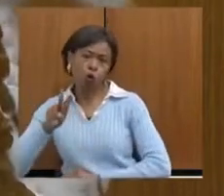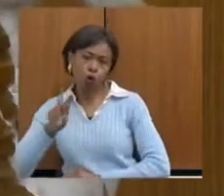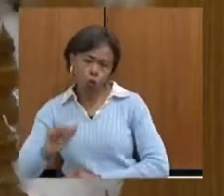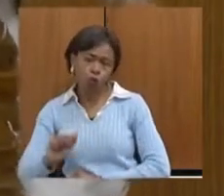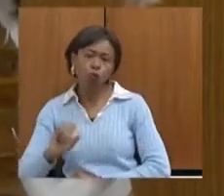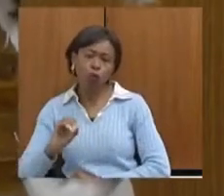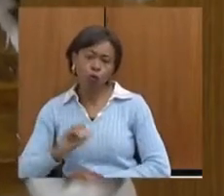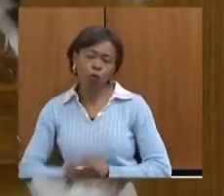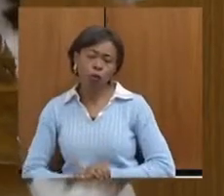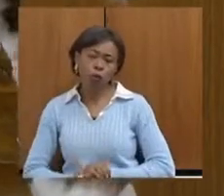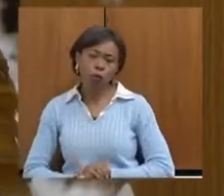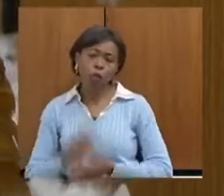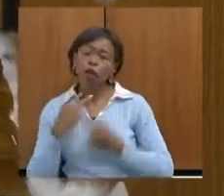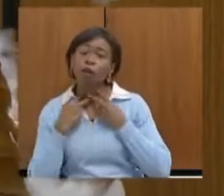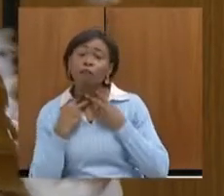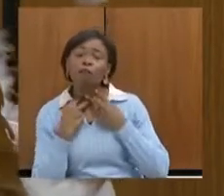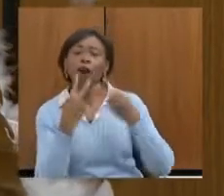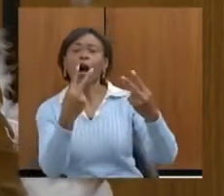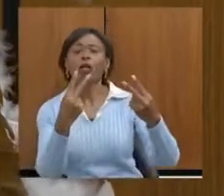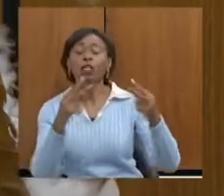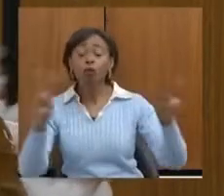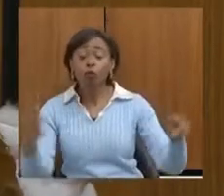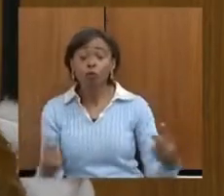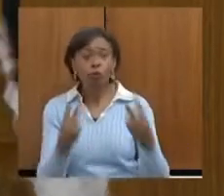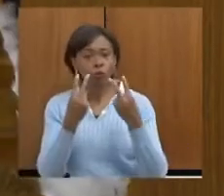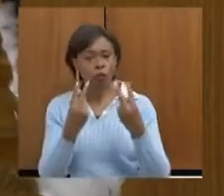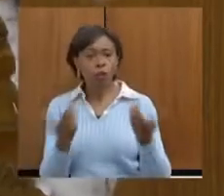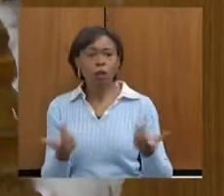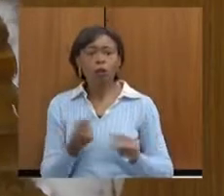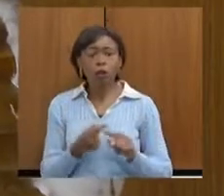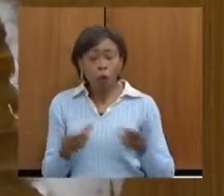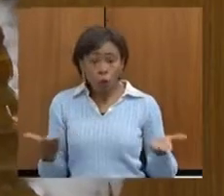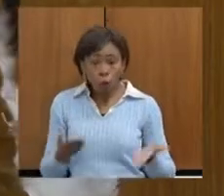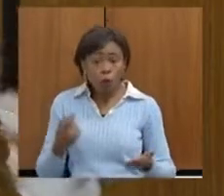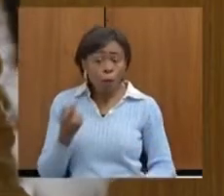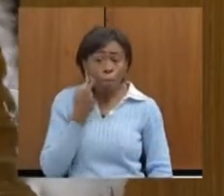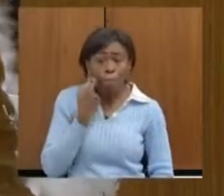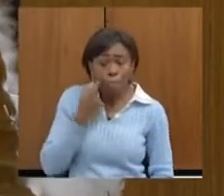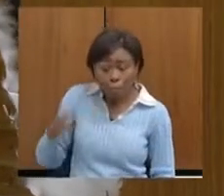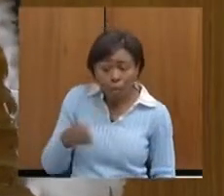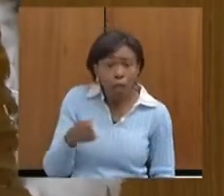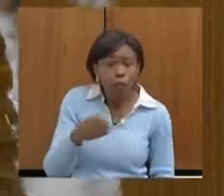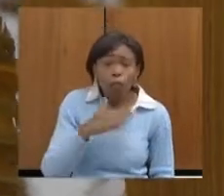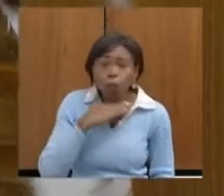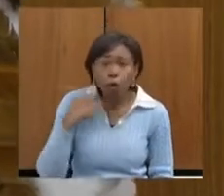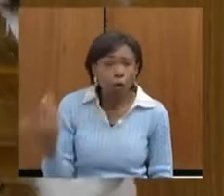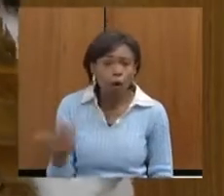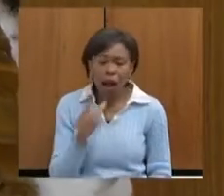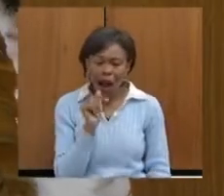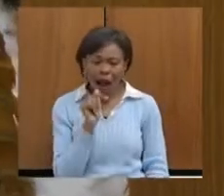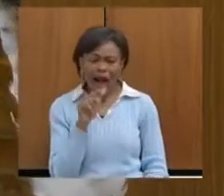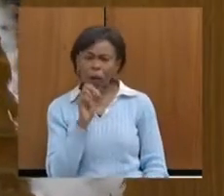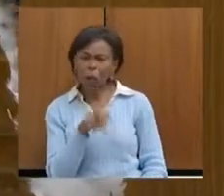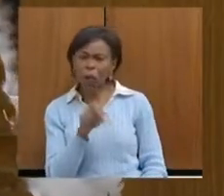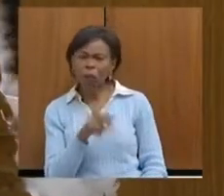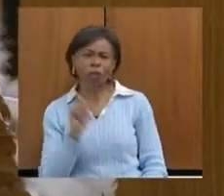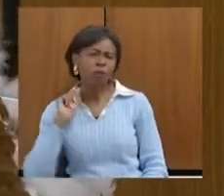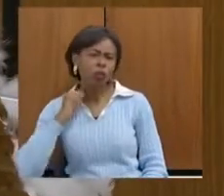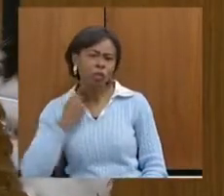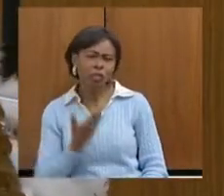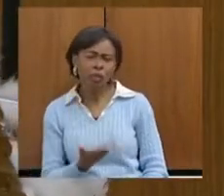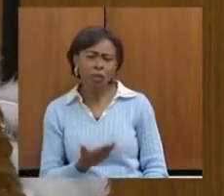voz seja ouvida porque o nosso peixe hoje está morto nossa água está contaminada